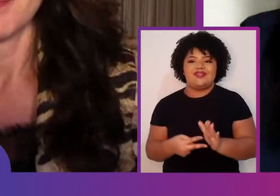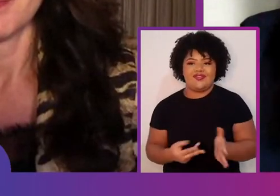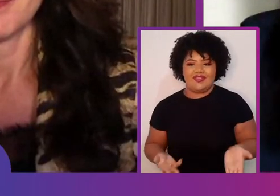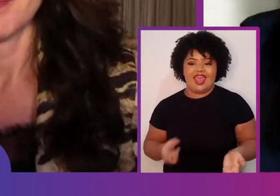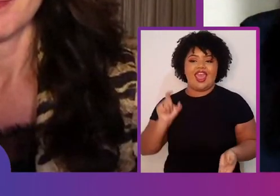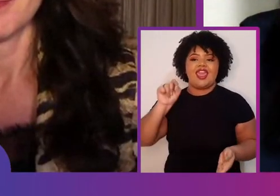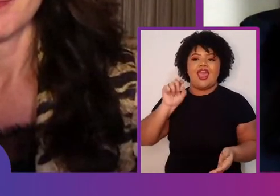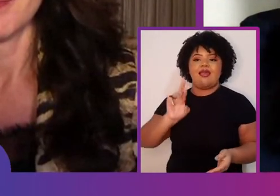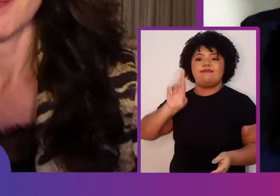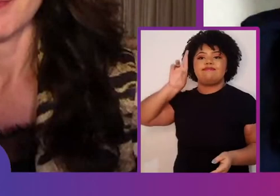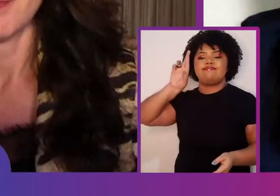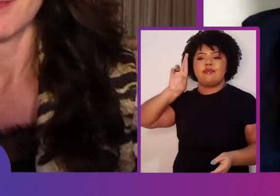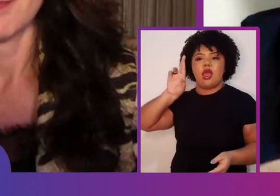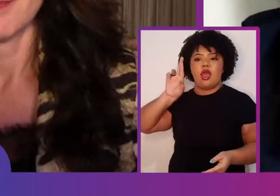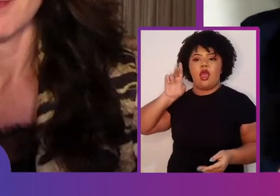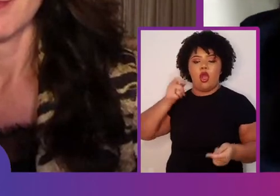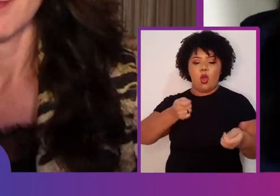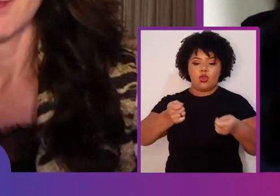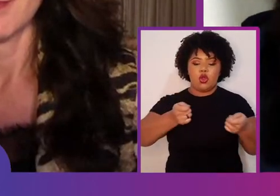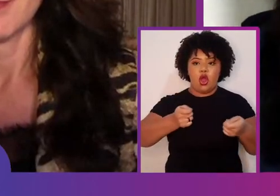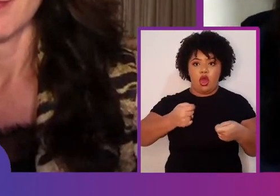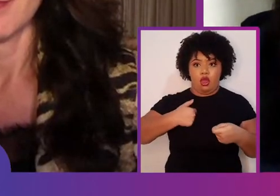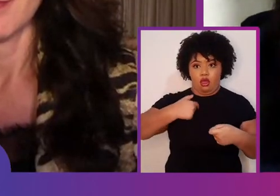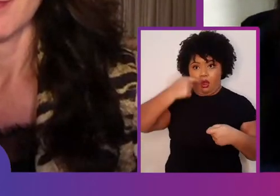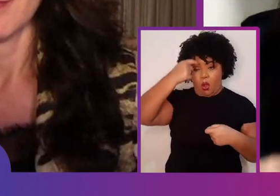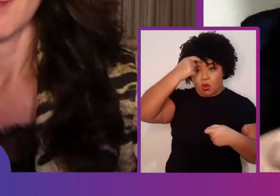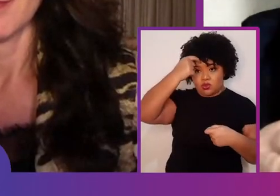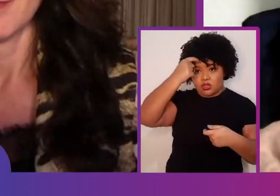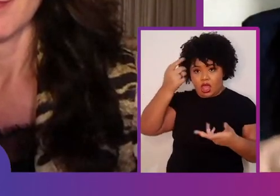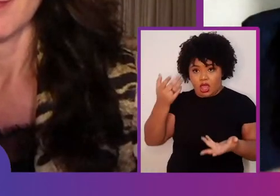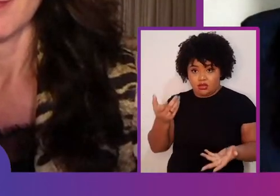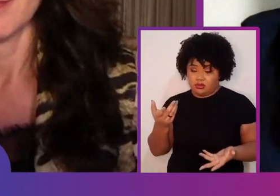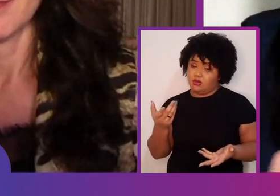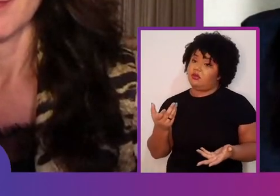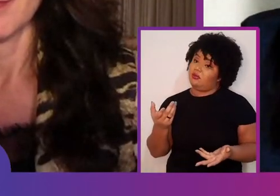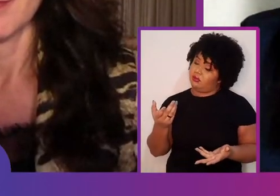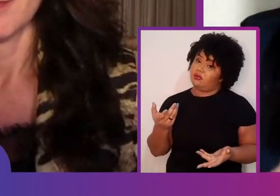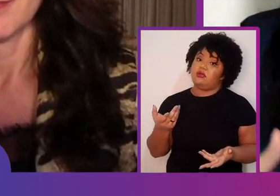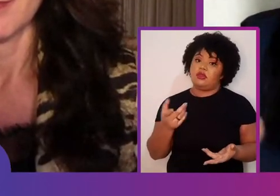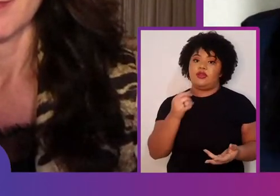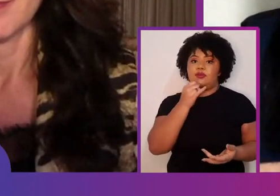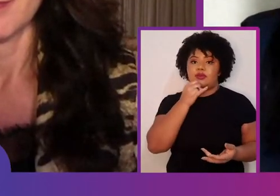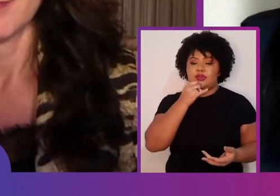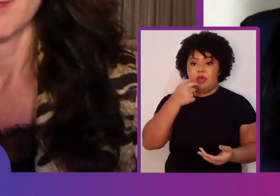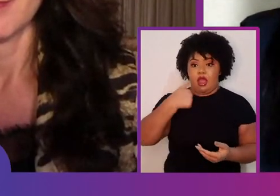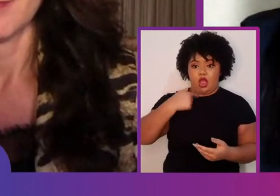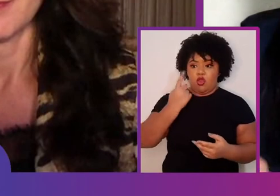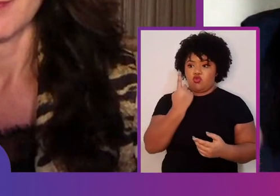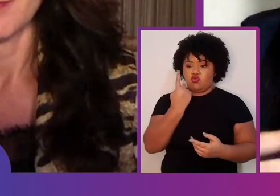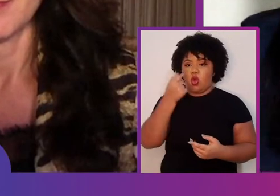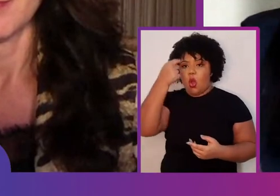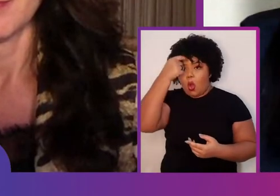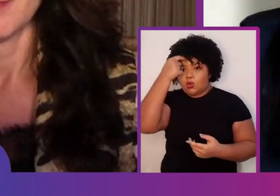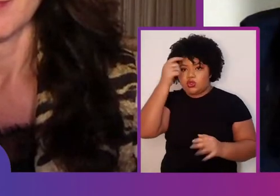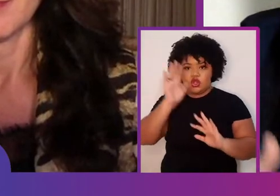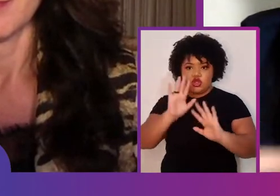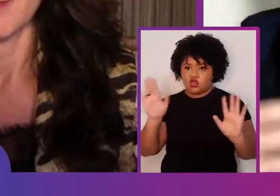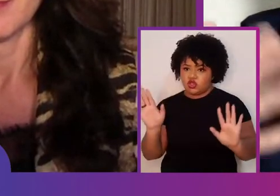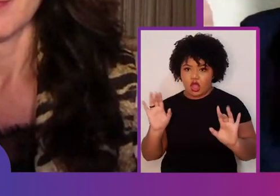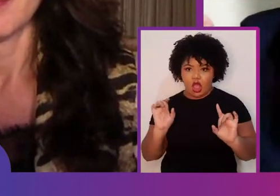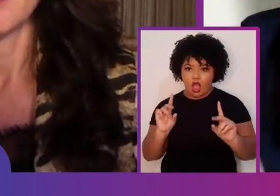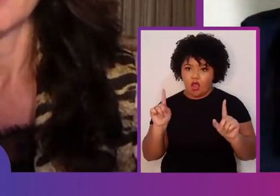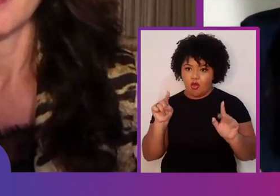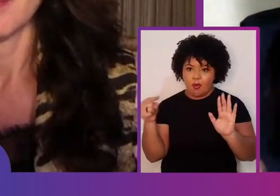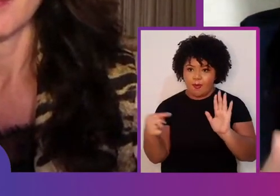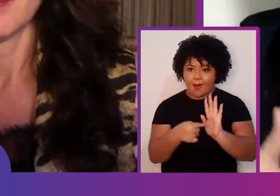a consciência? Então você é apenas a sua consciência. Tudo que está abaixo da sua consciência, que é reflexo de uma